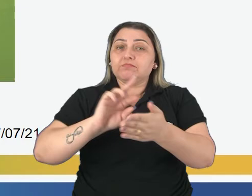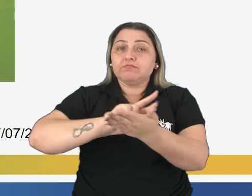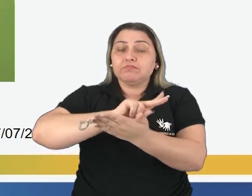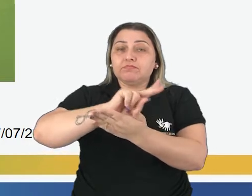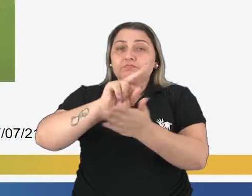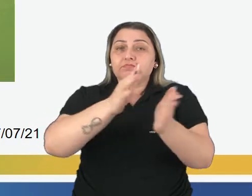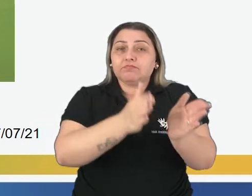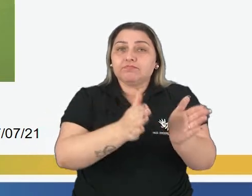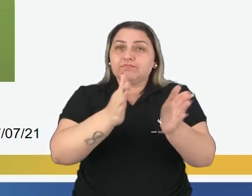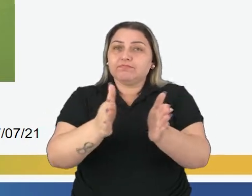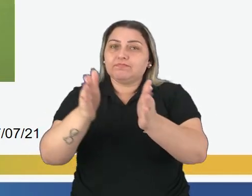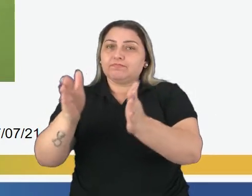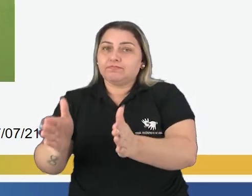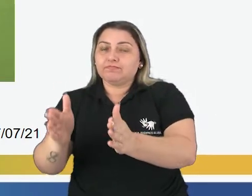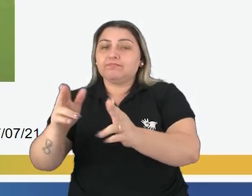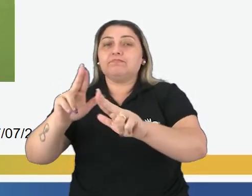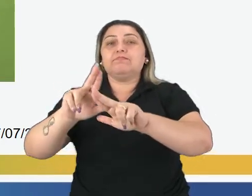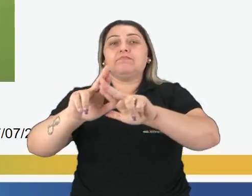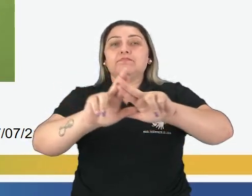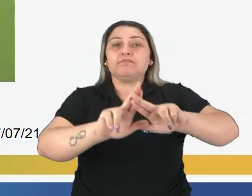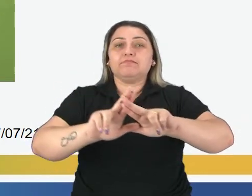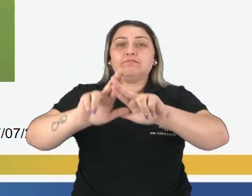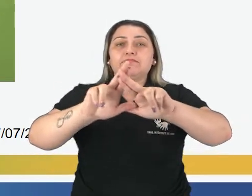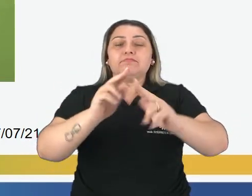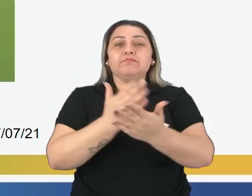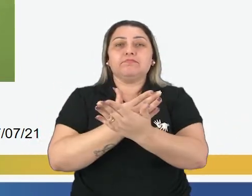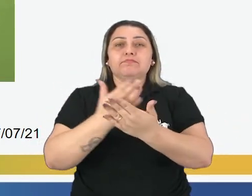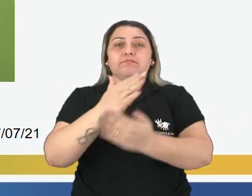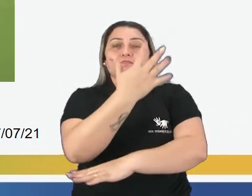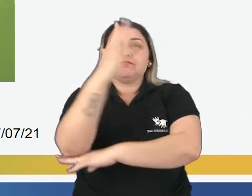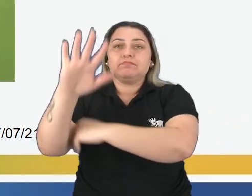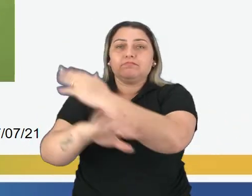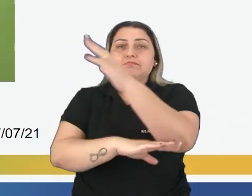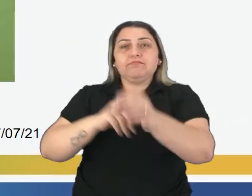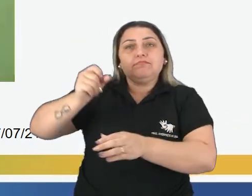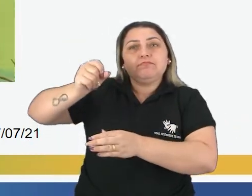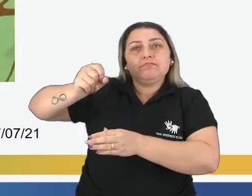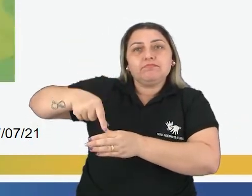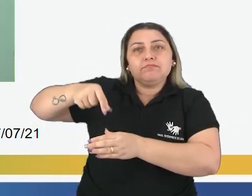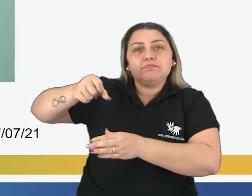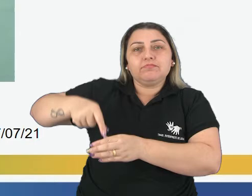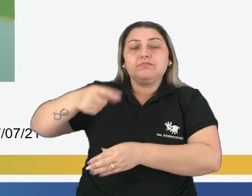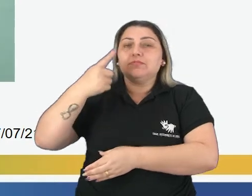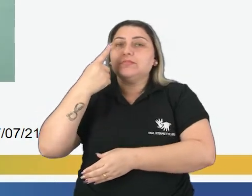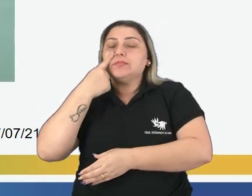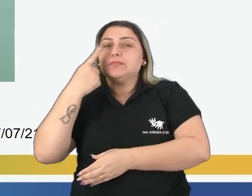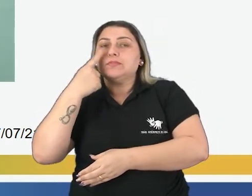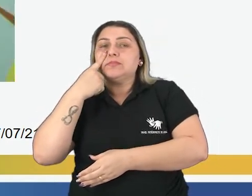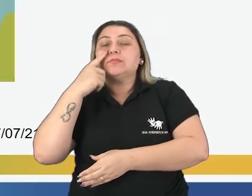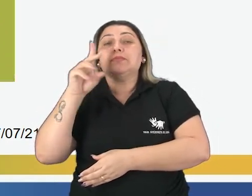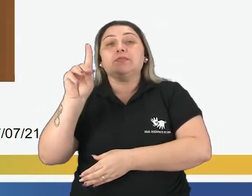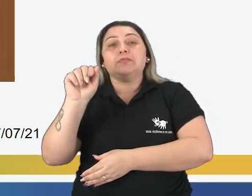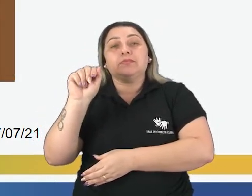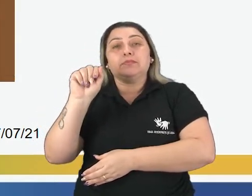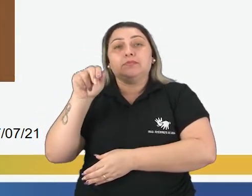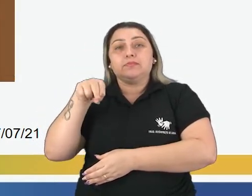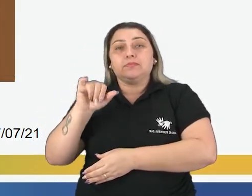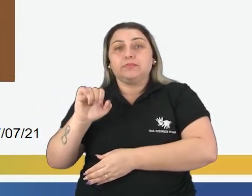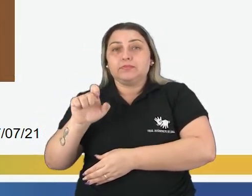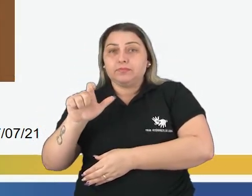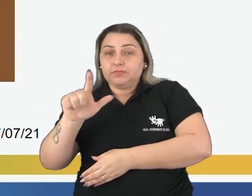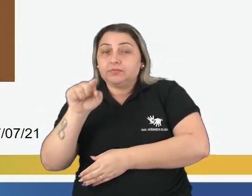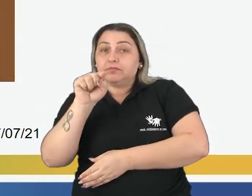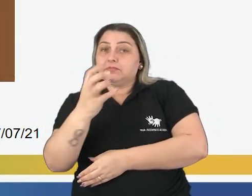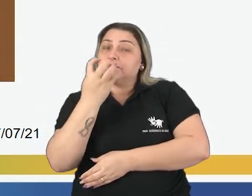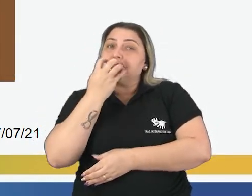várias etapas do processo de reciclagem, começando pela floresta plantada. Veja, Daniel, foi aqui que você e